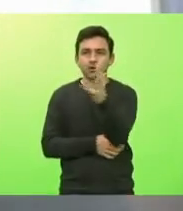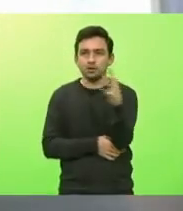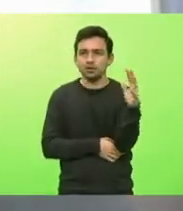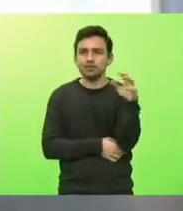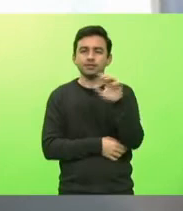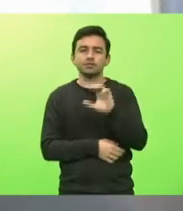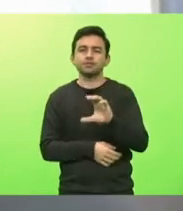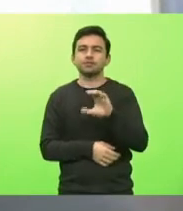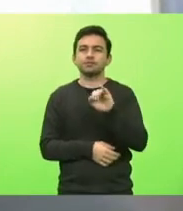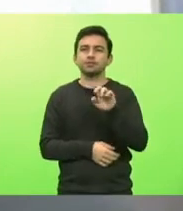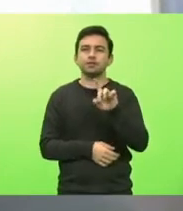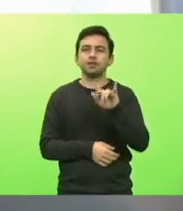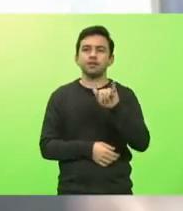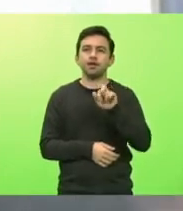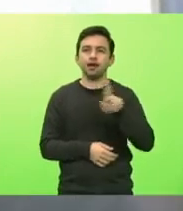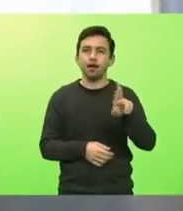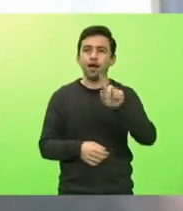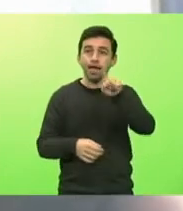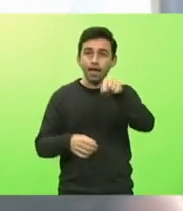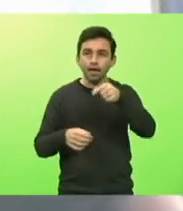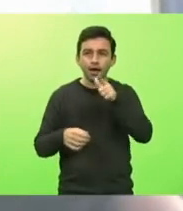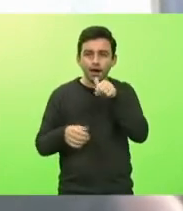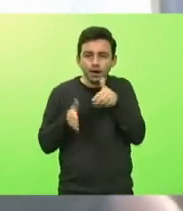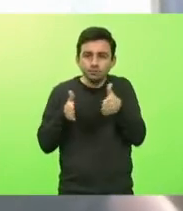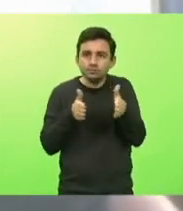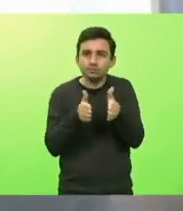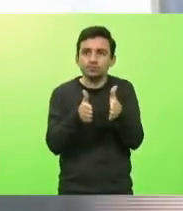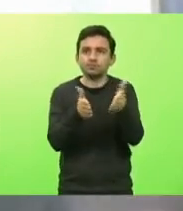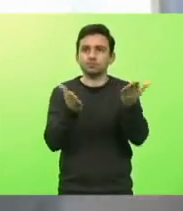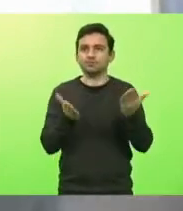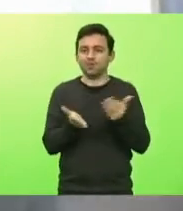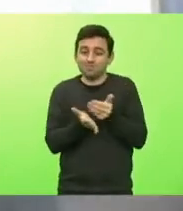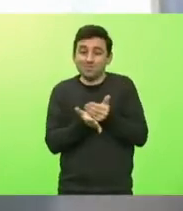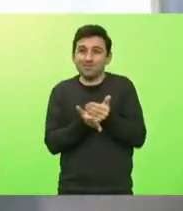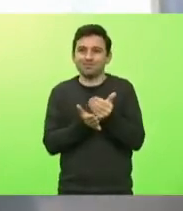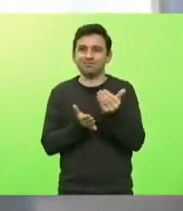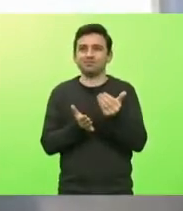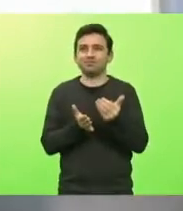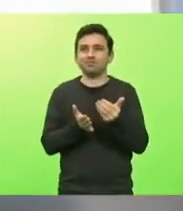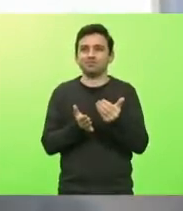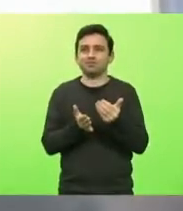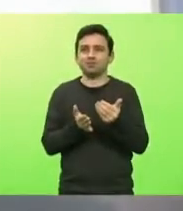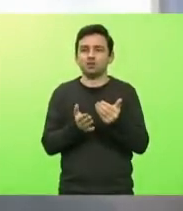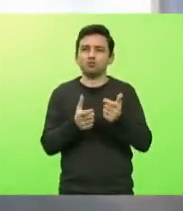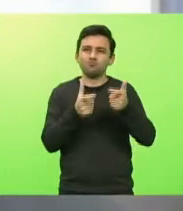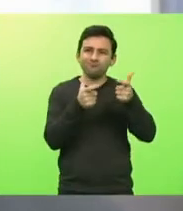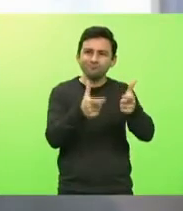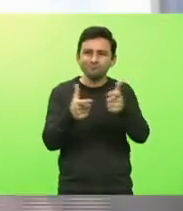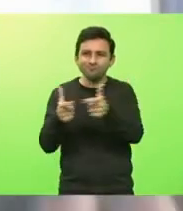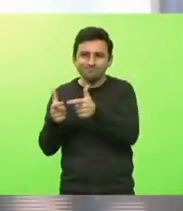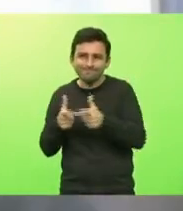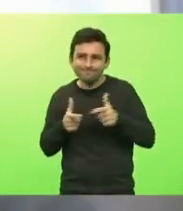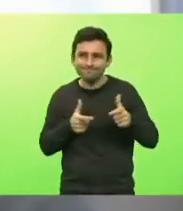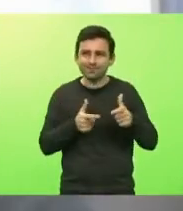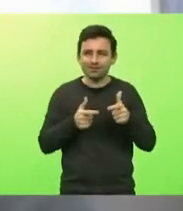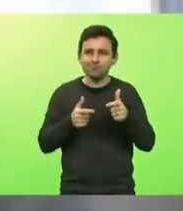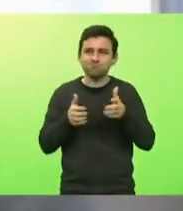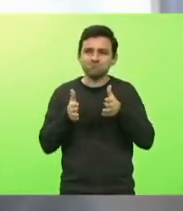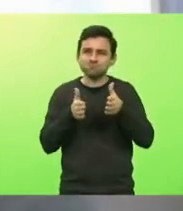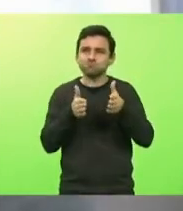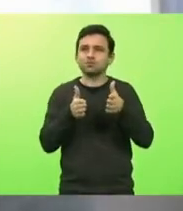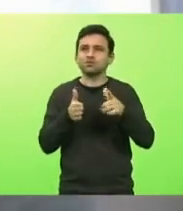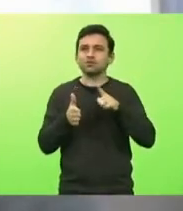dos nossos rios, das nascentes, dos banhados, das fontes. É